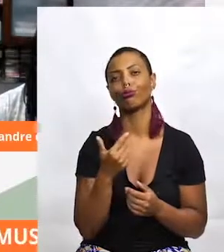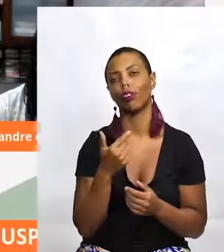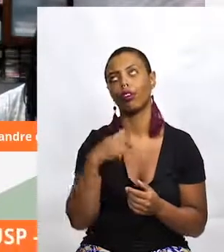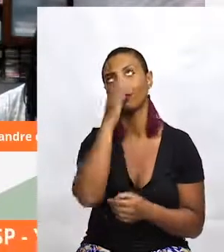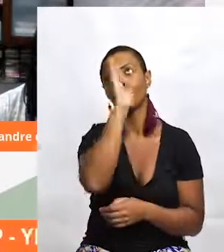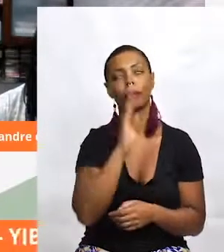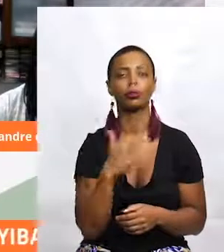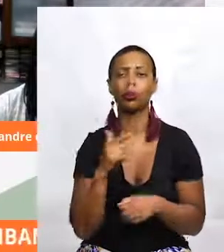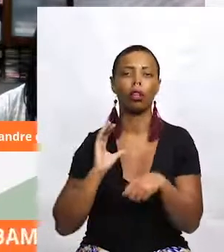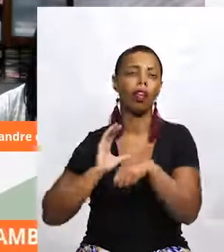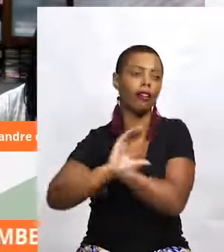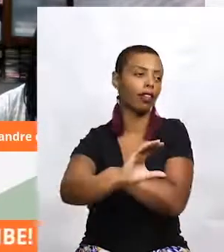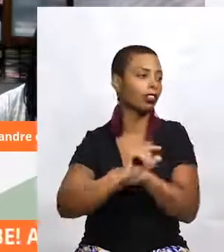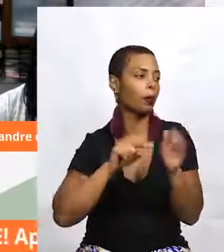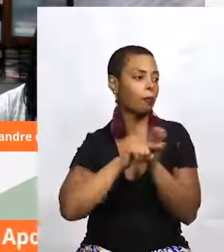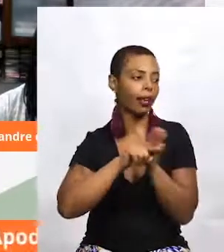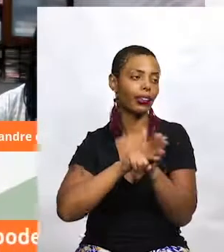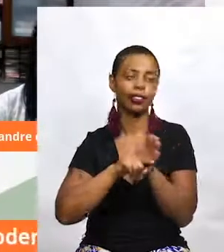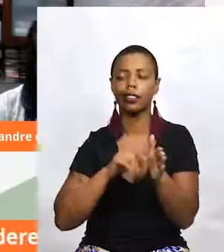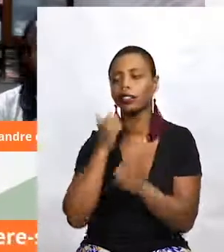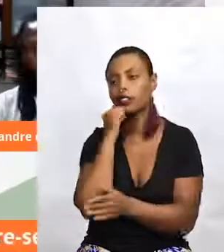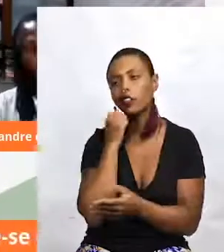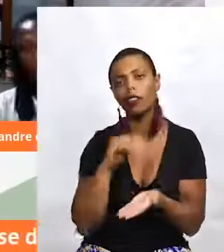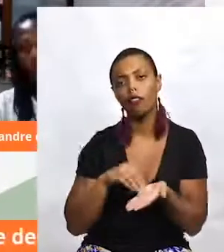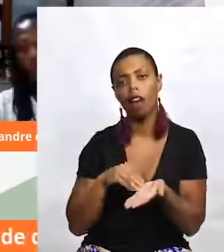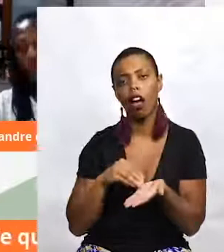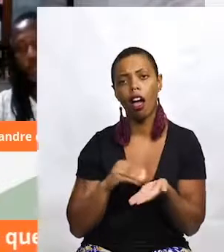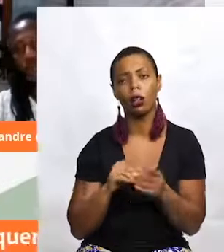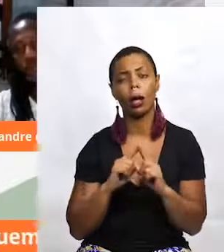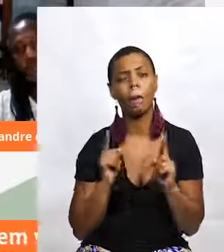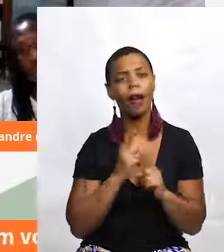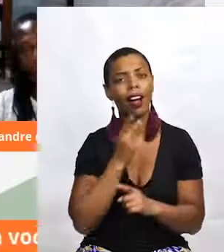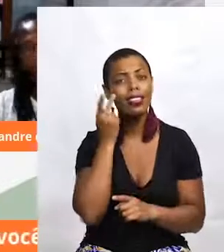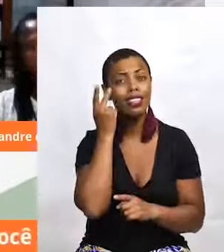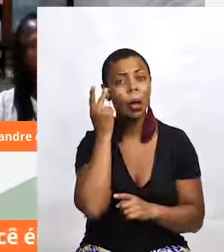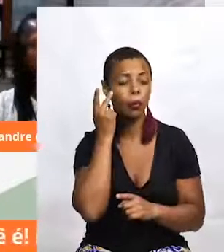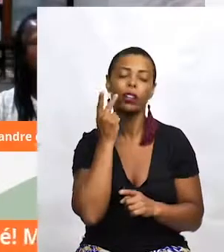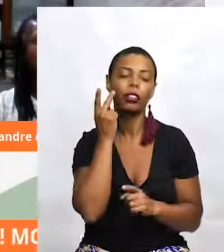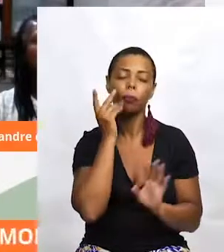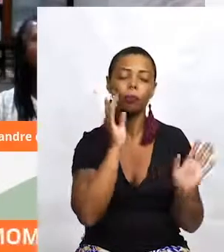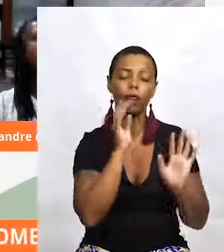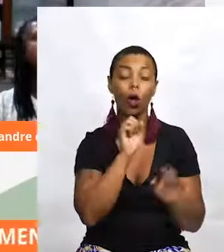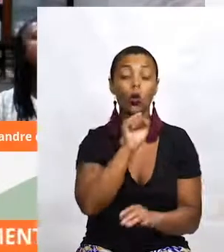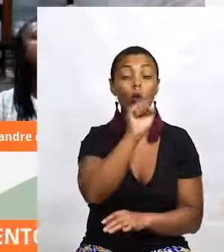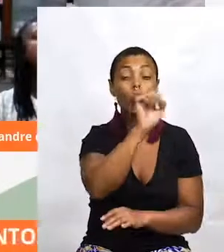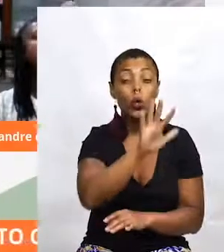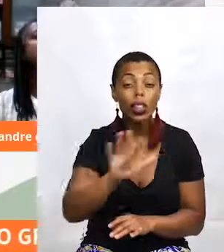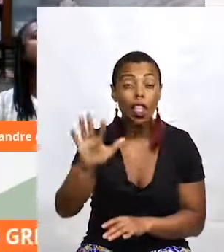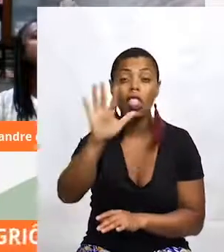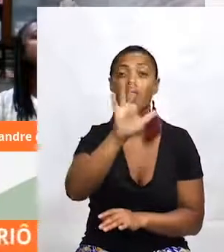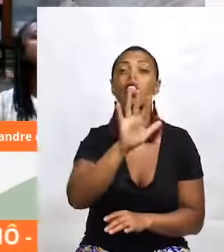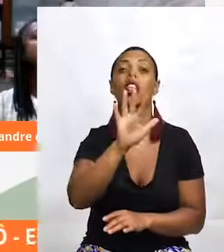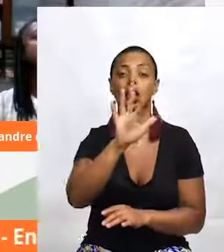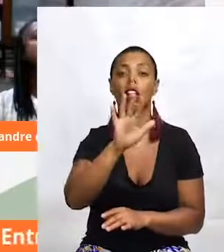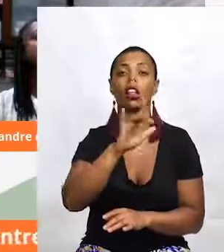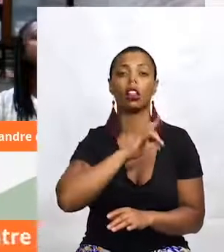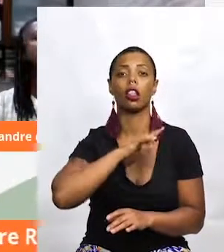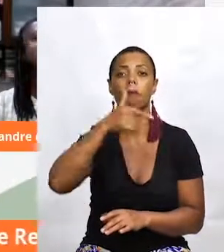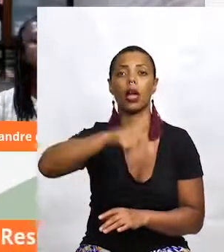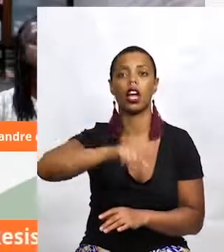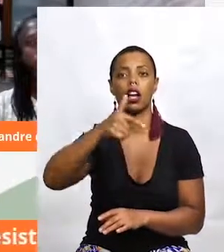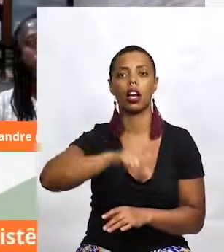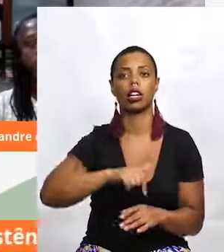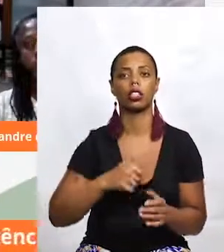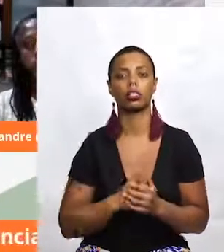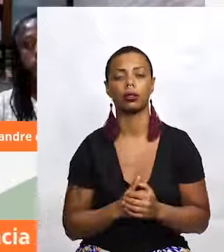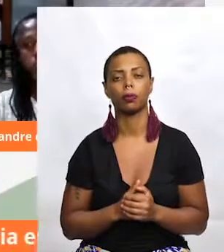tem investimento em pesquisa, em ciência, mas em São Paulo você ainda tem um pouco, no Sudeste, tá? Você ainda tem um pouco mais. E quando você vai para